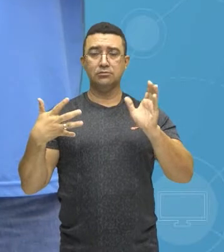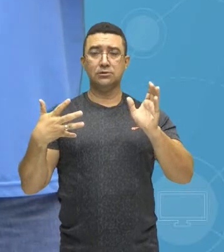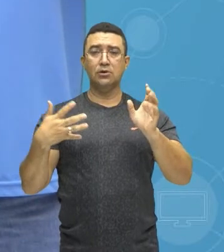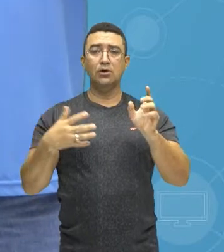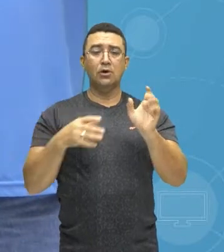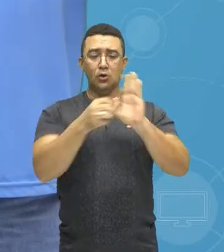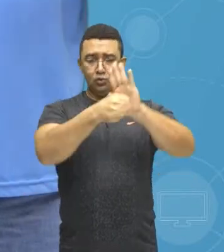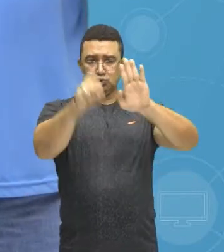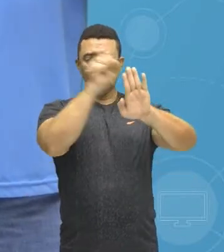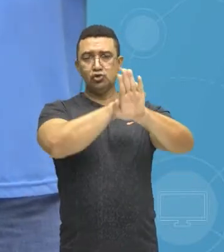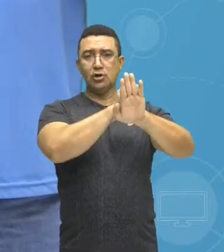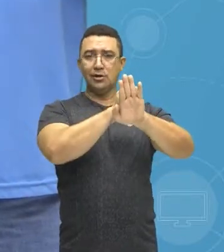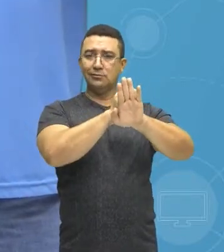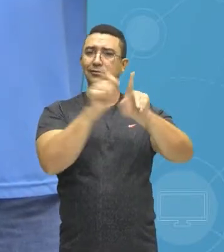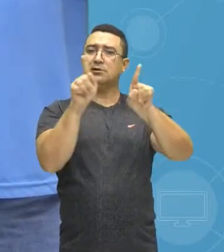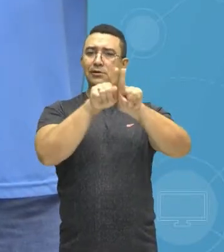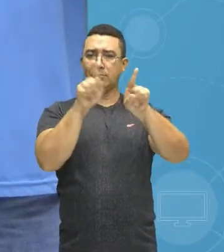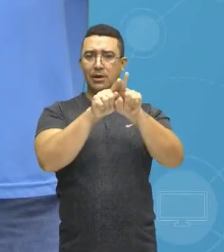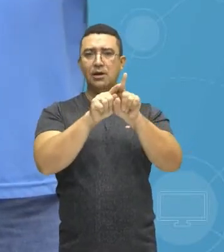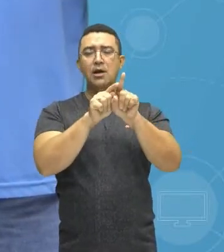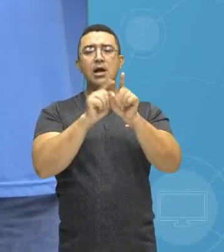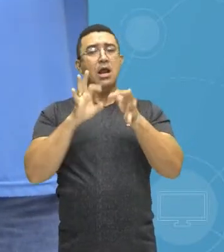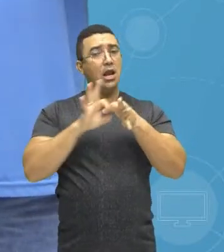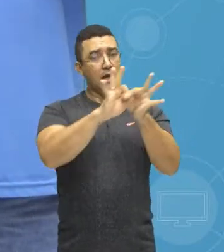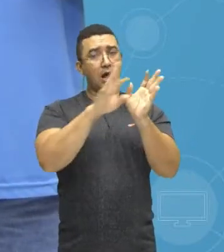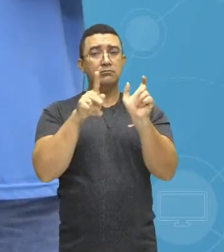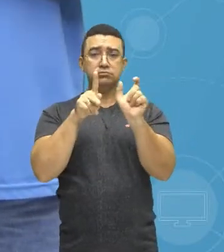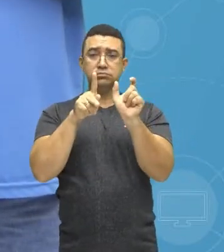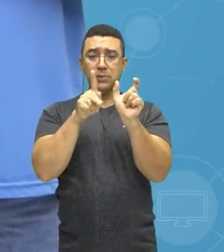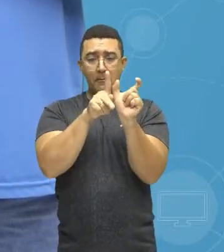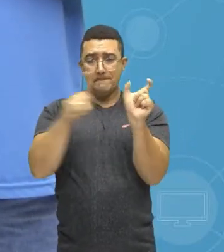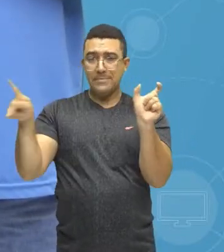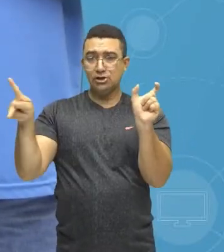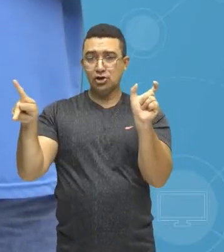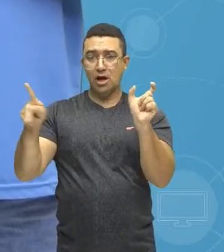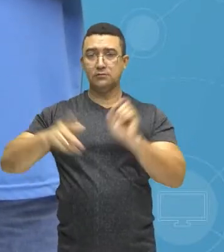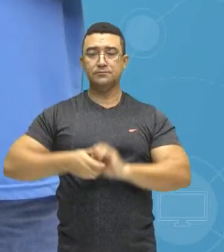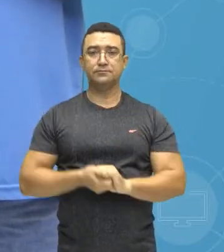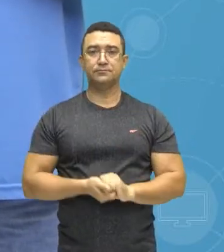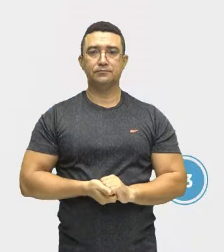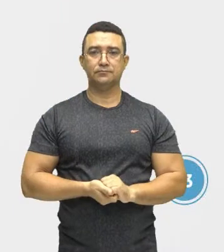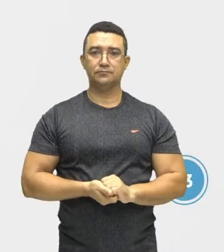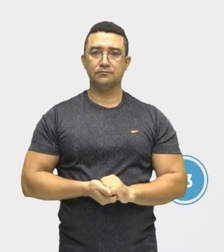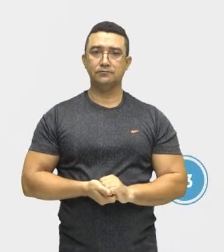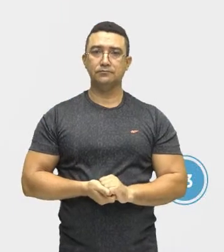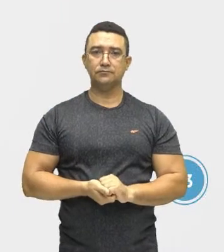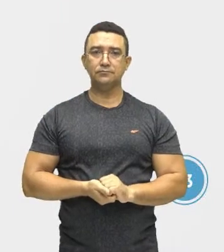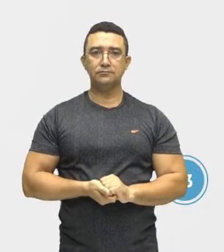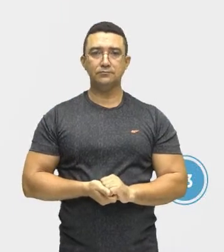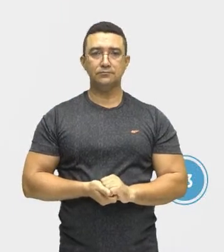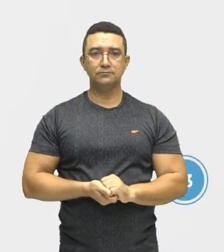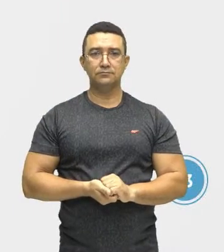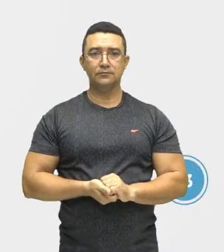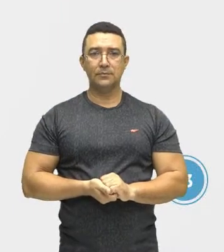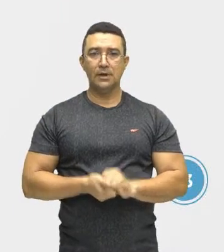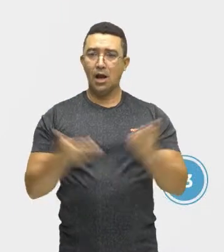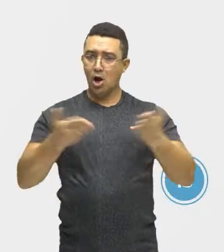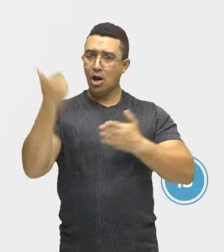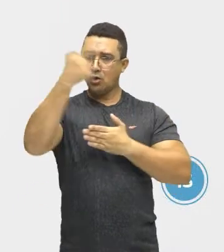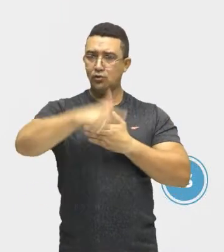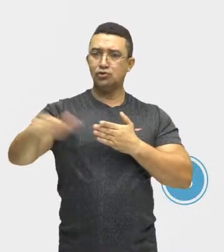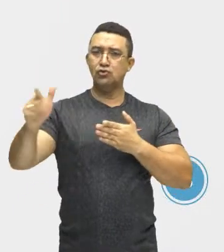à característica e ao predicativo, característica e predicativo, ok? Muito bem, vamos continuar falando sobre